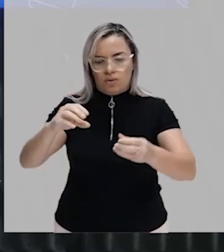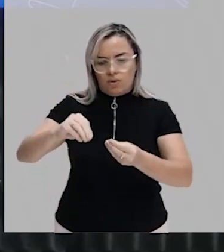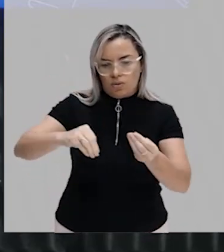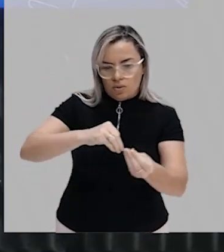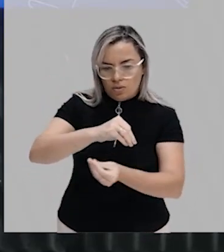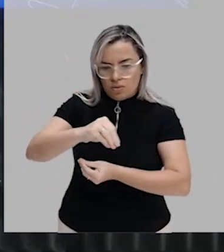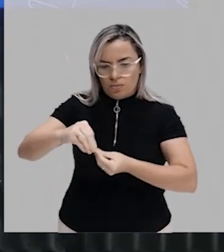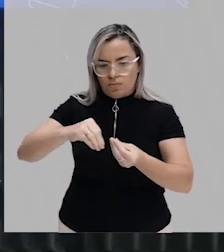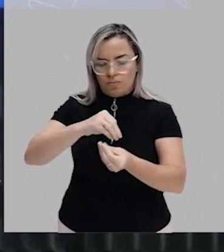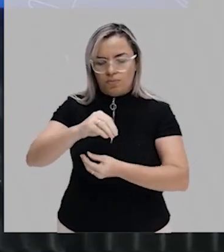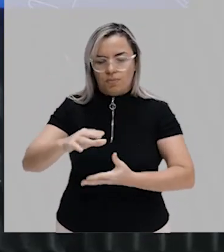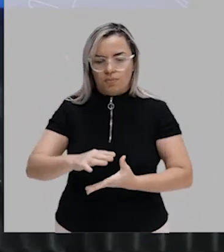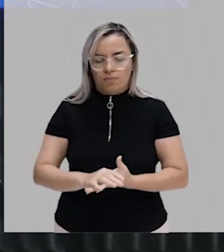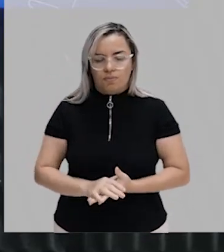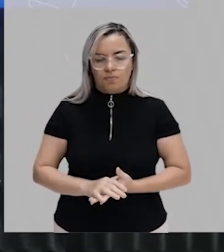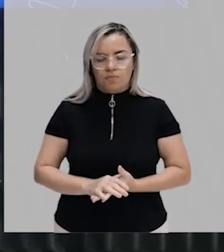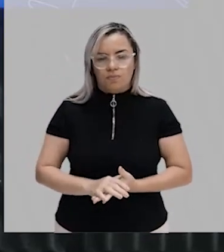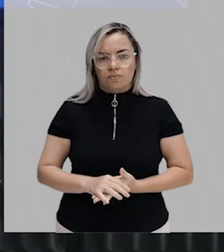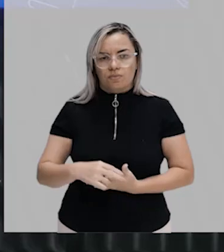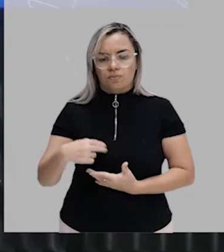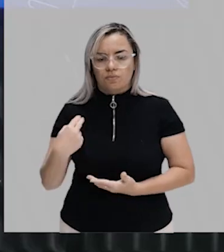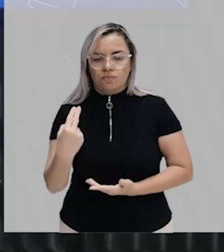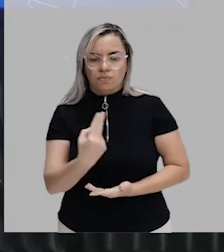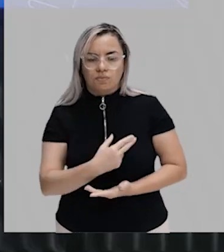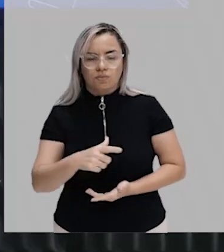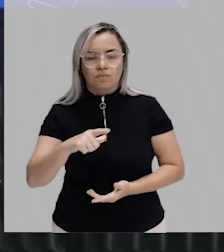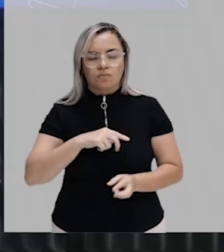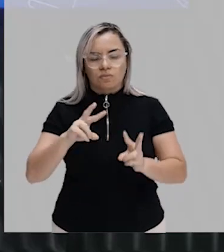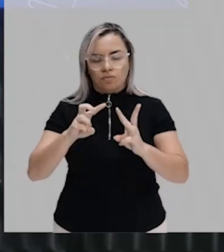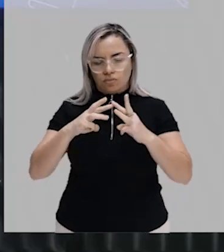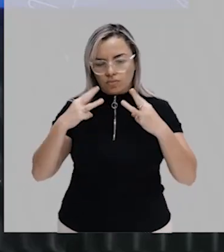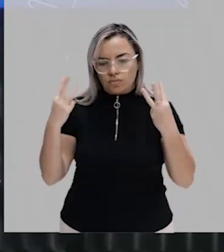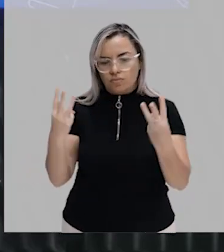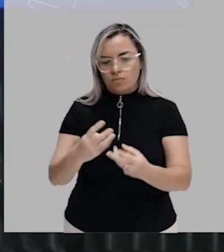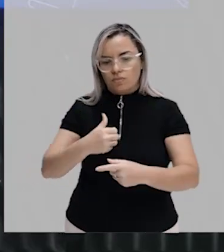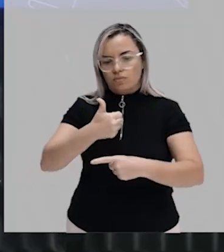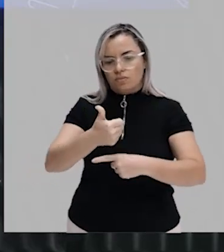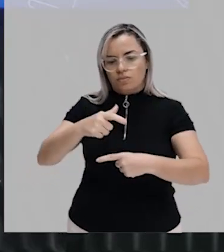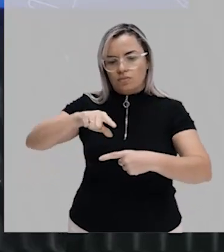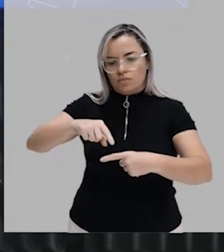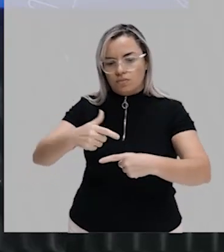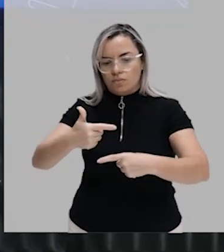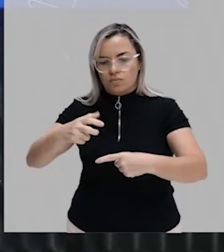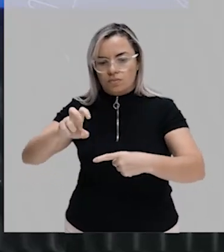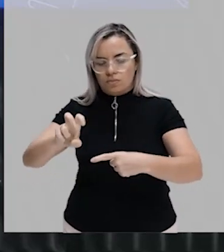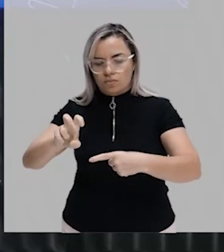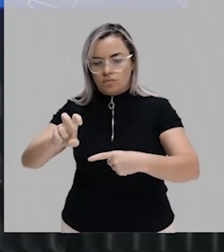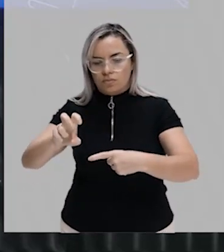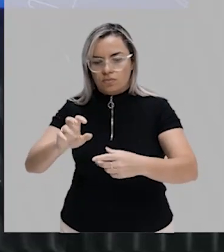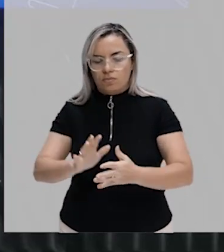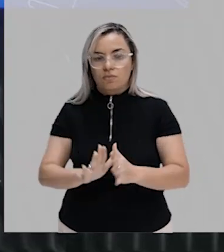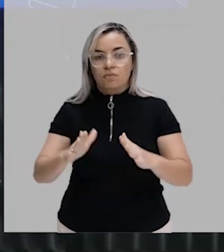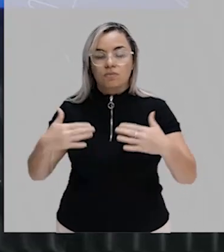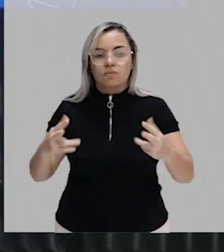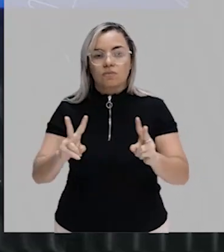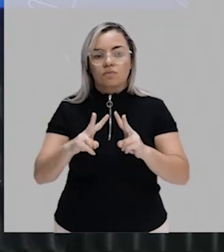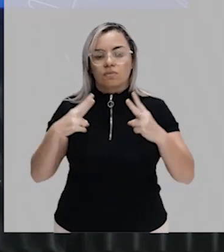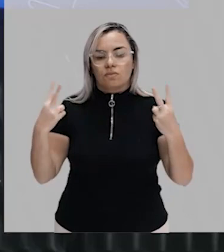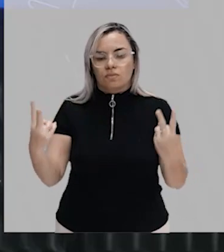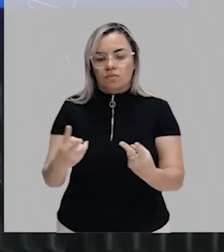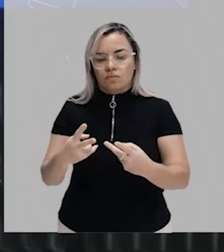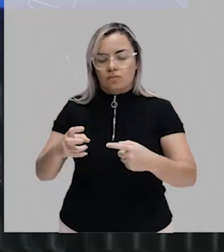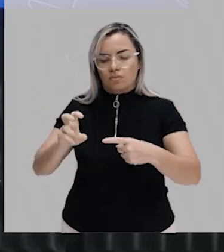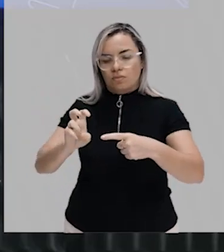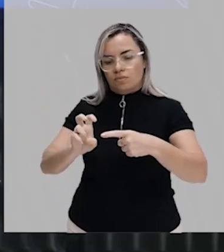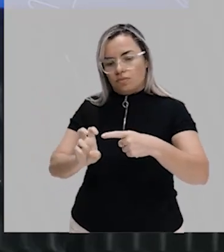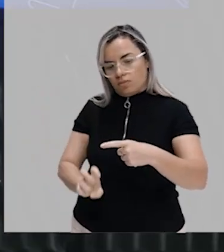recipiente. Nós temos a massa. Qual é a massa? 1,25 gramas. E o volume? O volume é